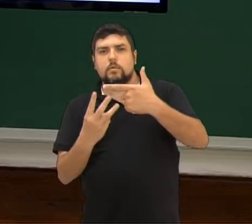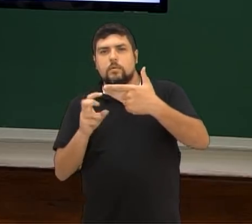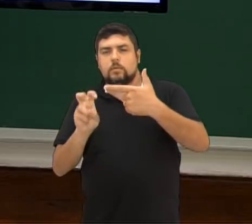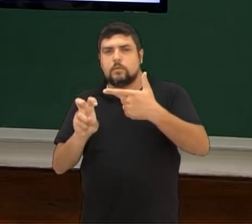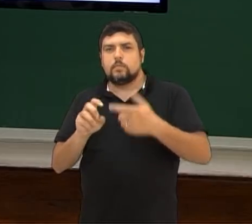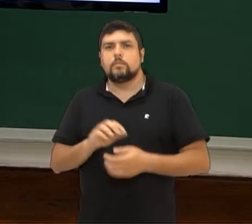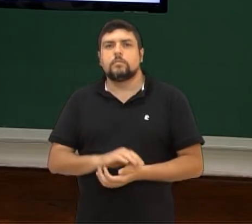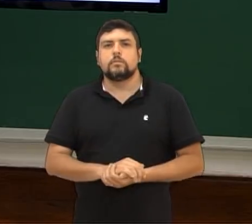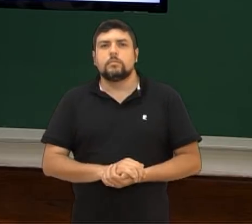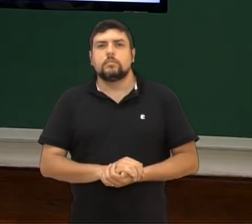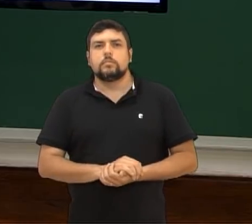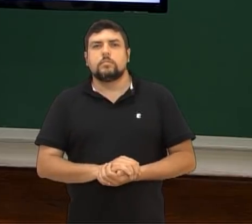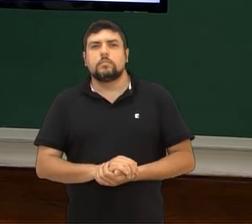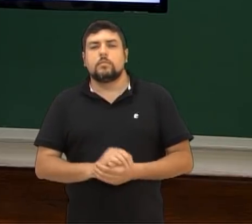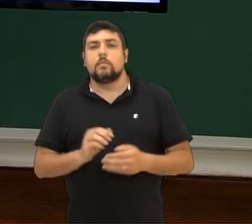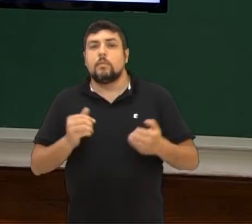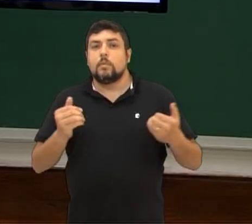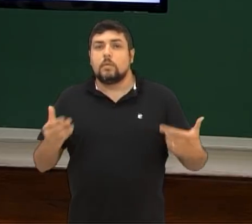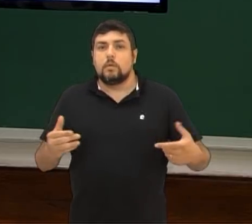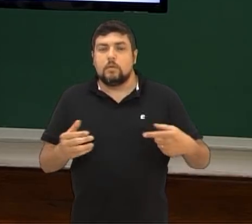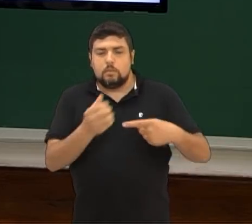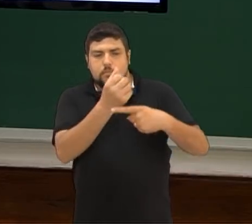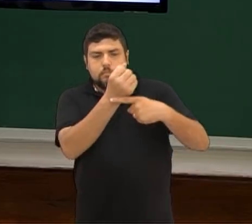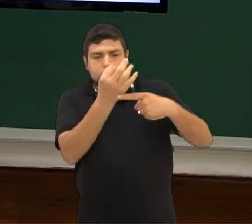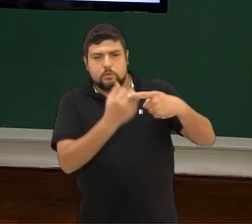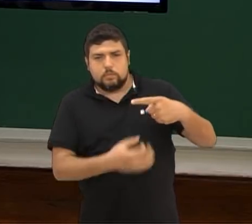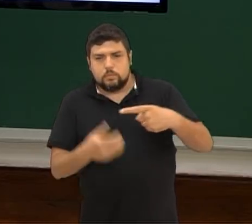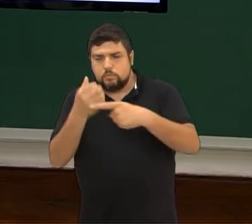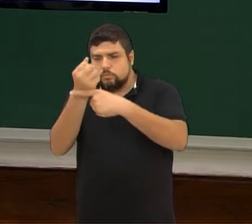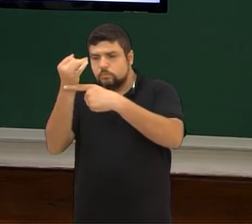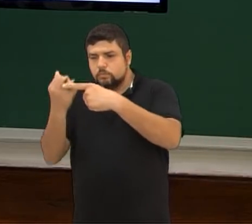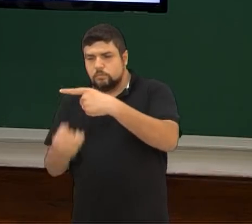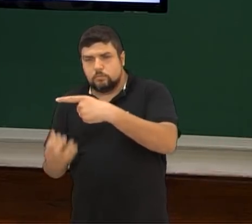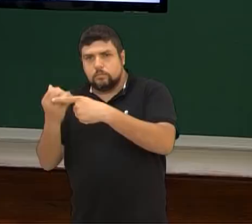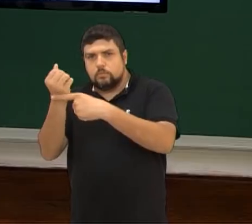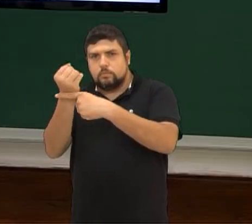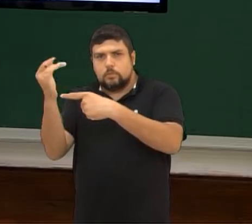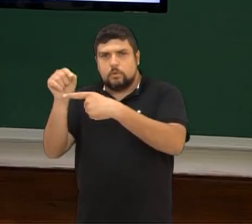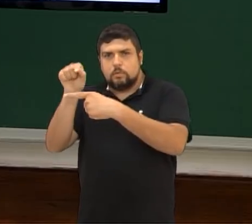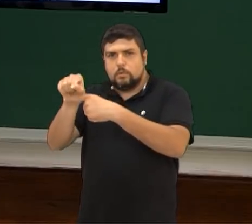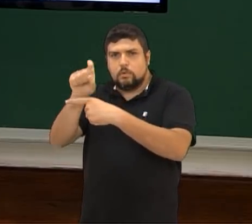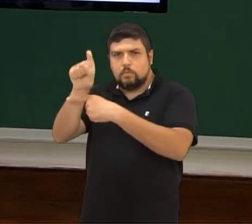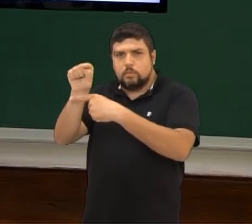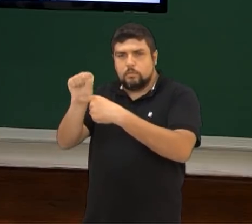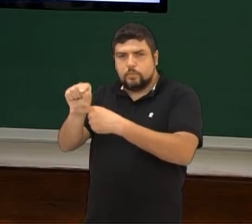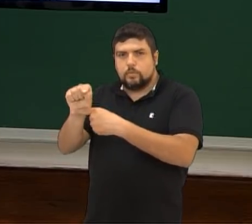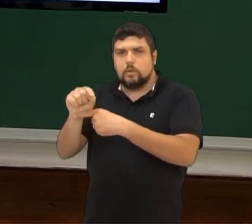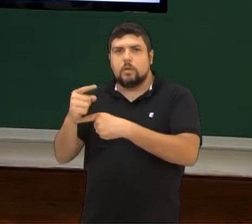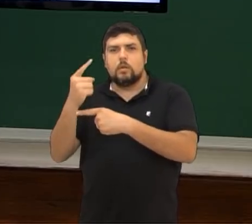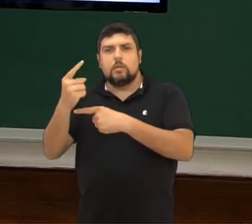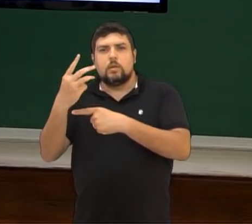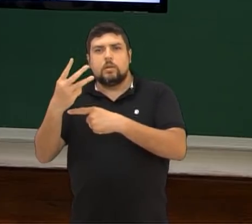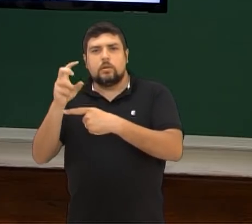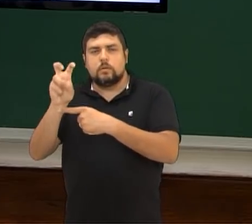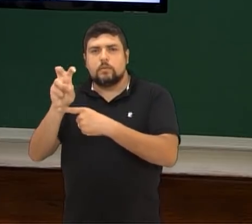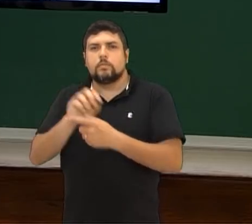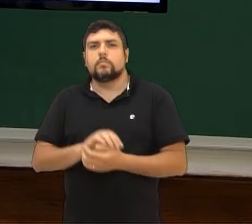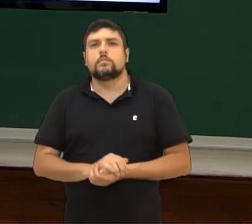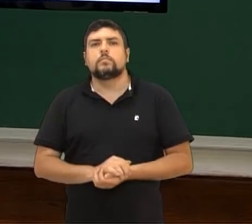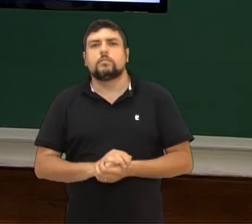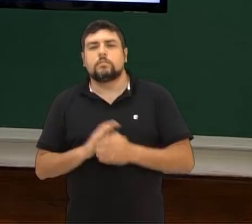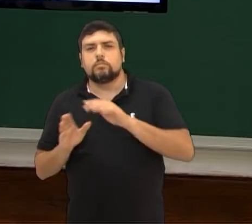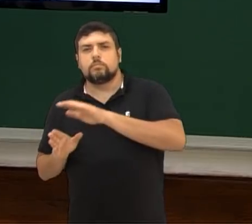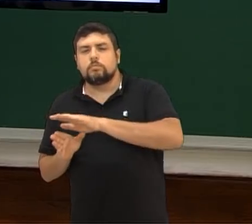o valor desse termo que está faltando aqui é 135. A outra forma de identificar